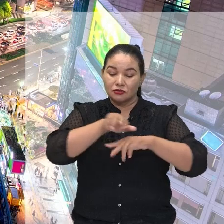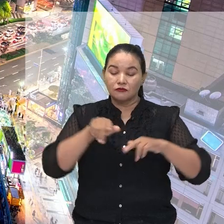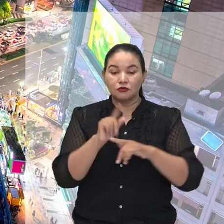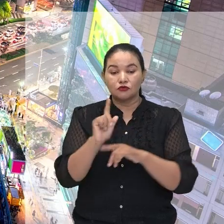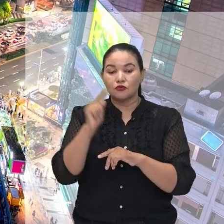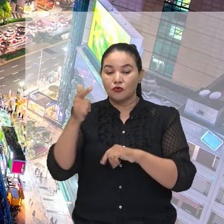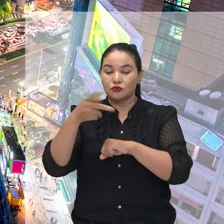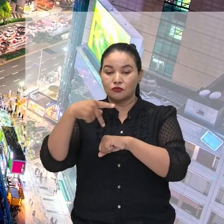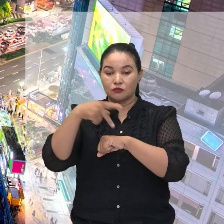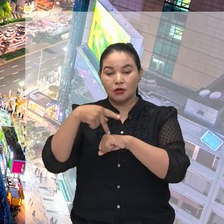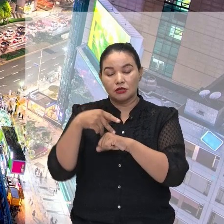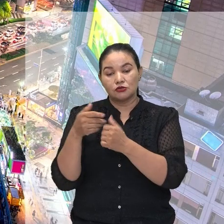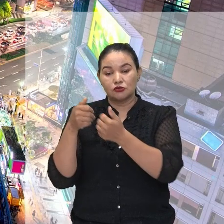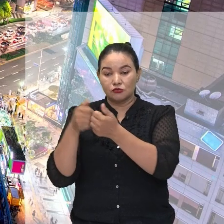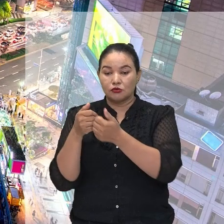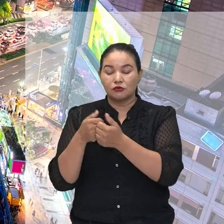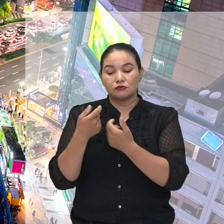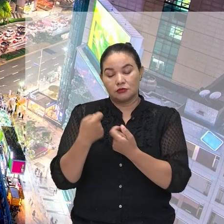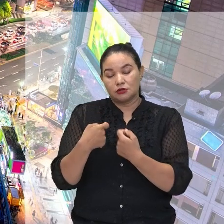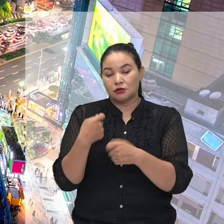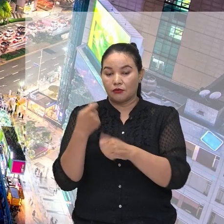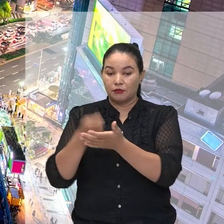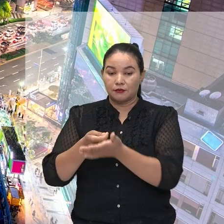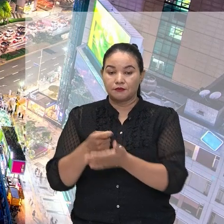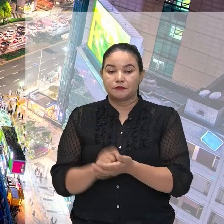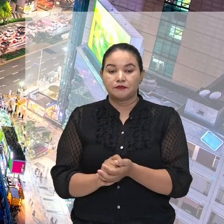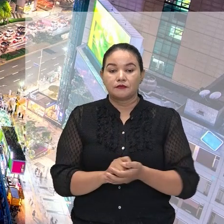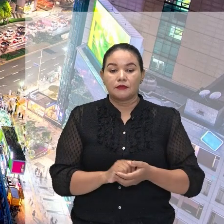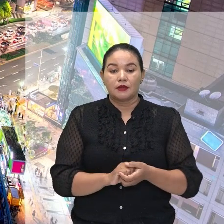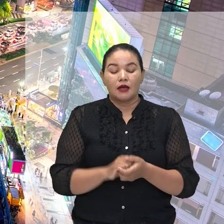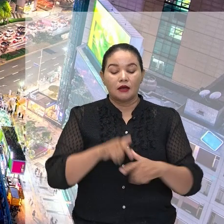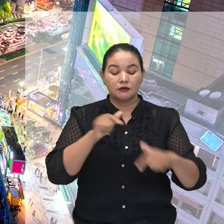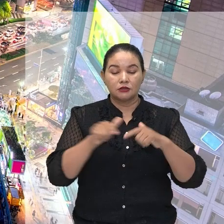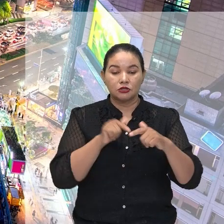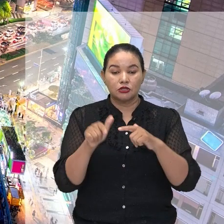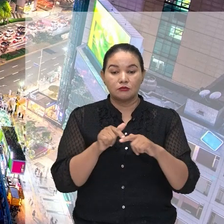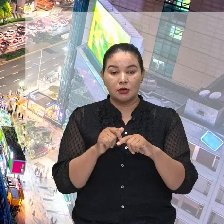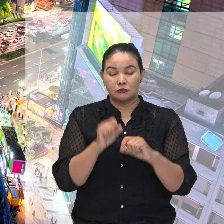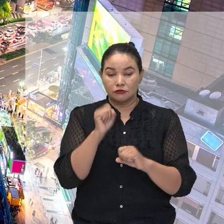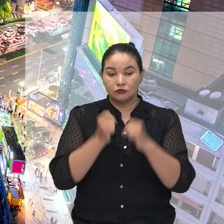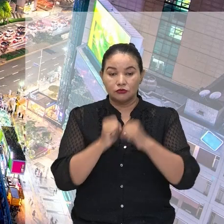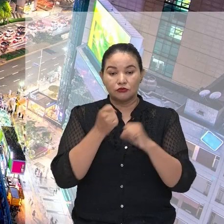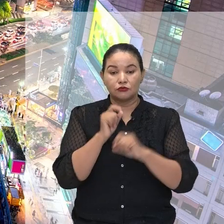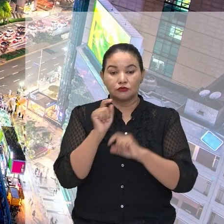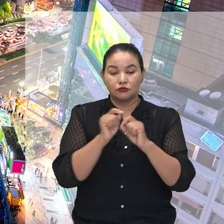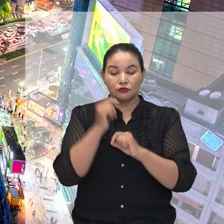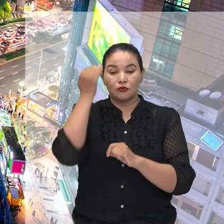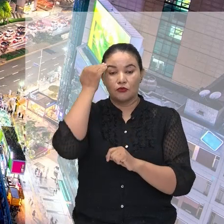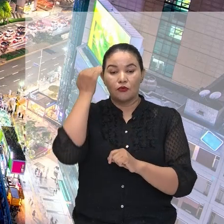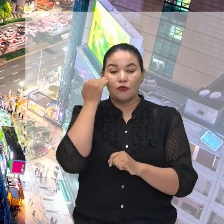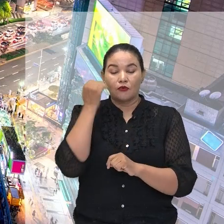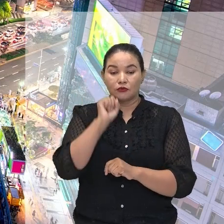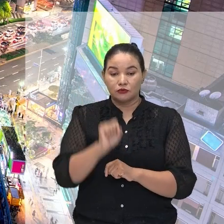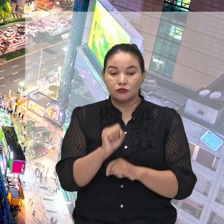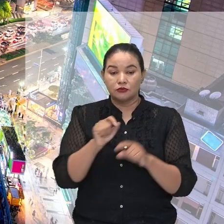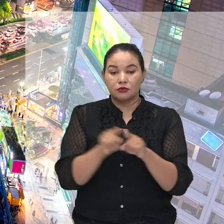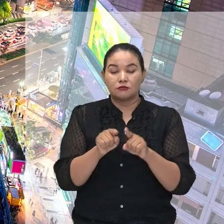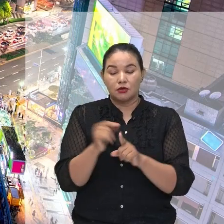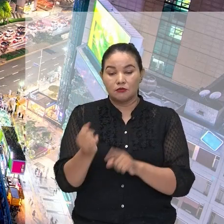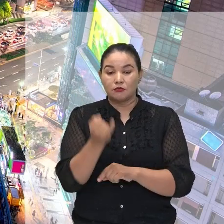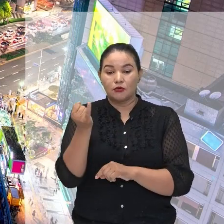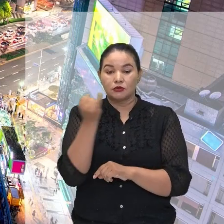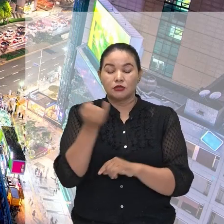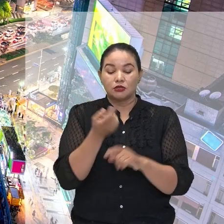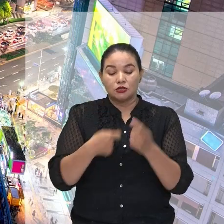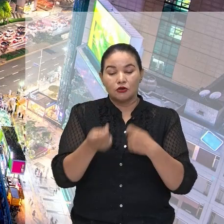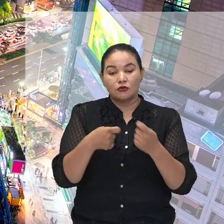países ali próximos. Em relação à atividade industrial na Coreia do Sul, vai ser fundamental aí para a economia do país, com